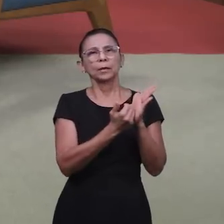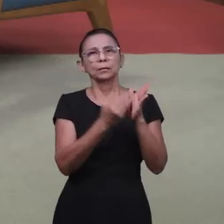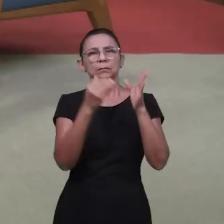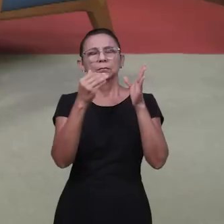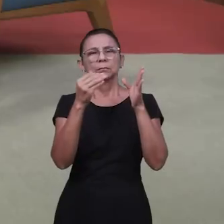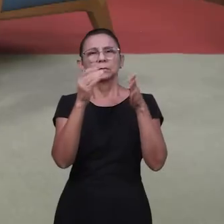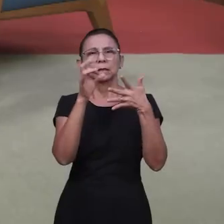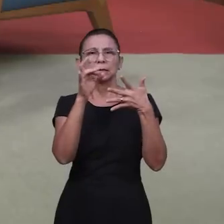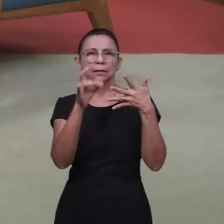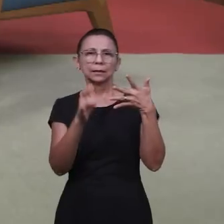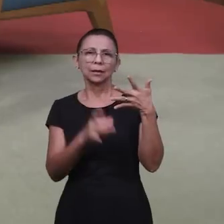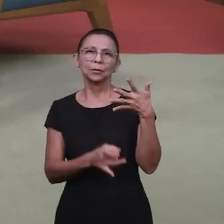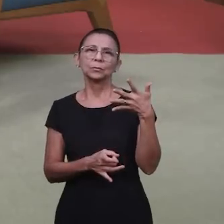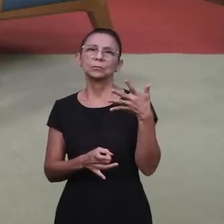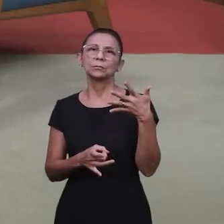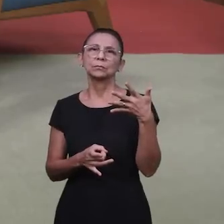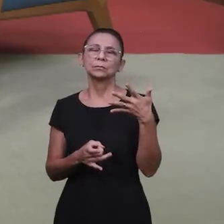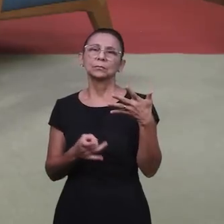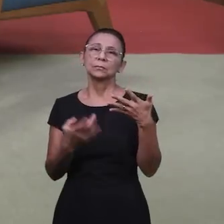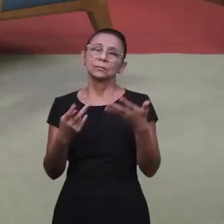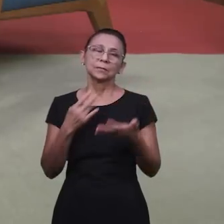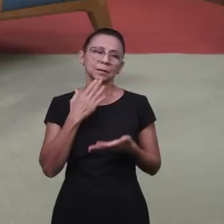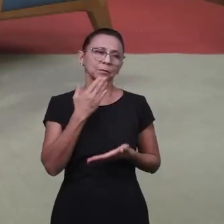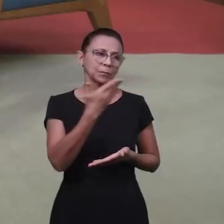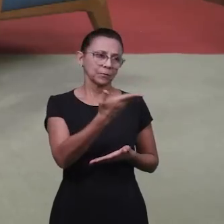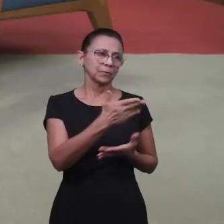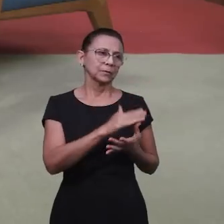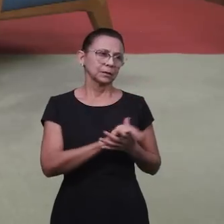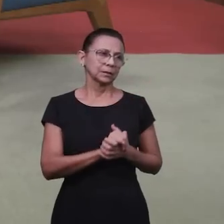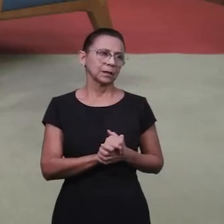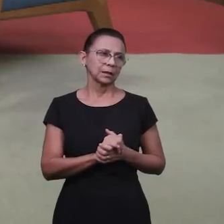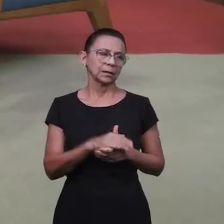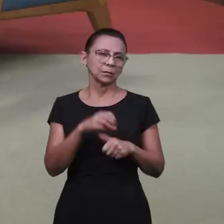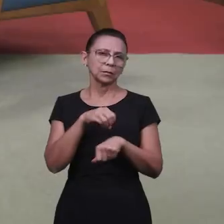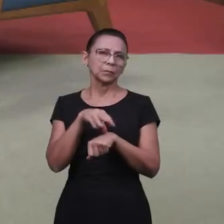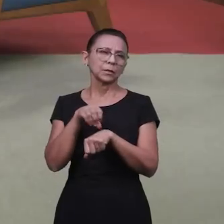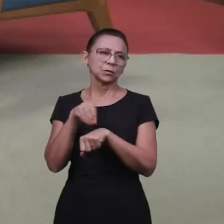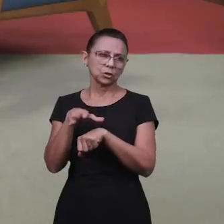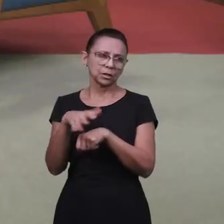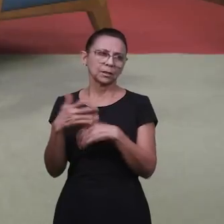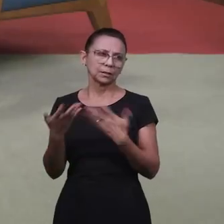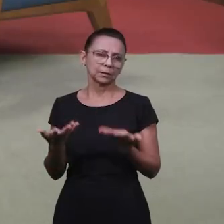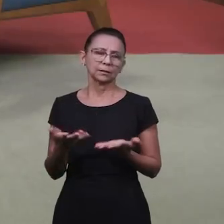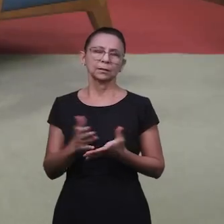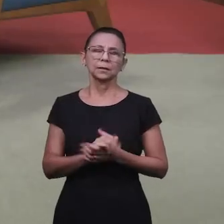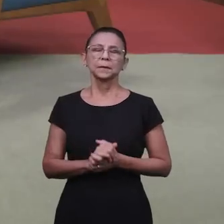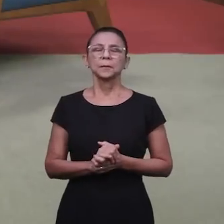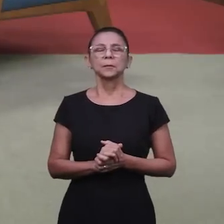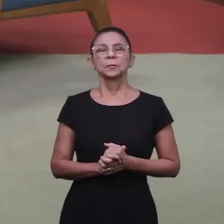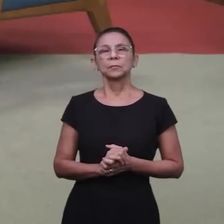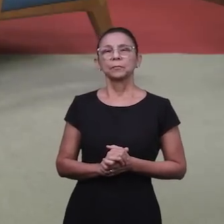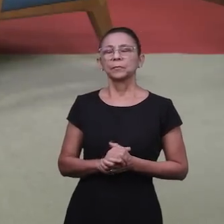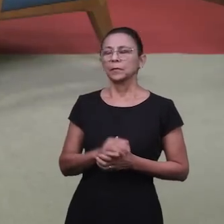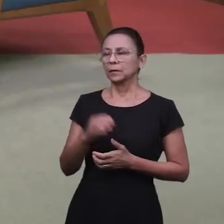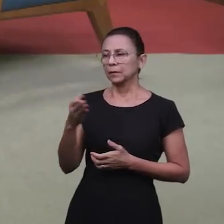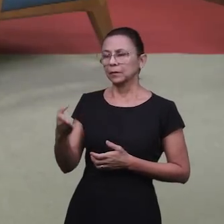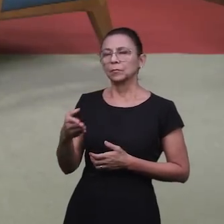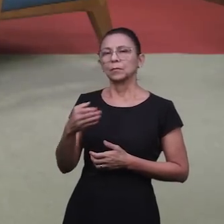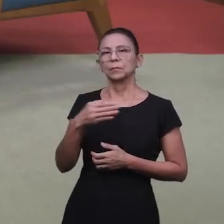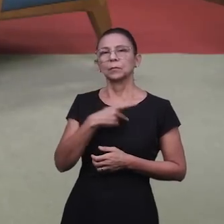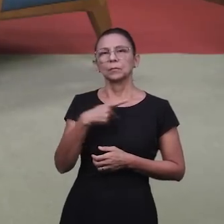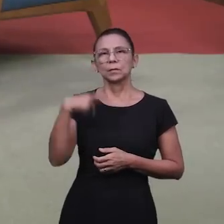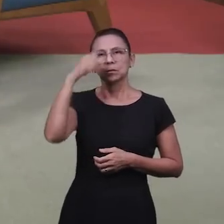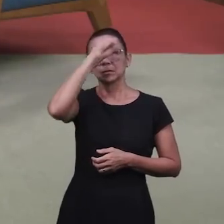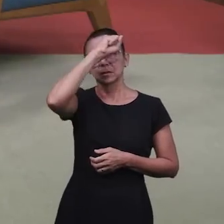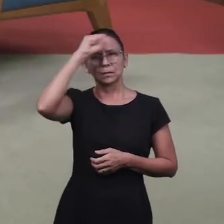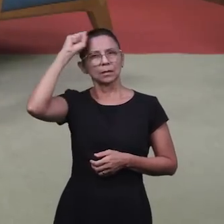programa, a cada edição desse quadro, a gente sempre pede que você traga uma palavra para os nossos irmãos. Às vezes é o Sérgio que está aqui, também